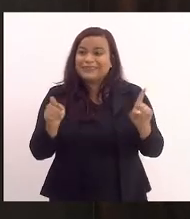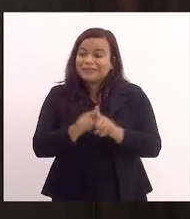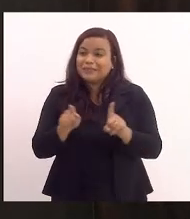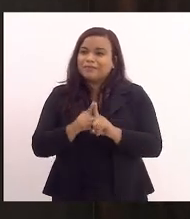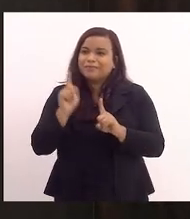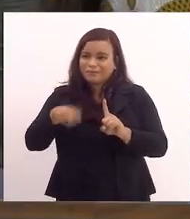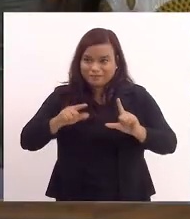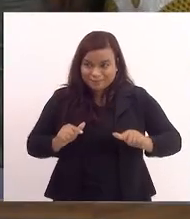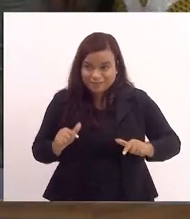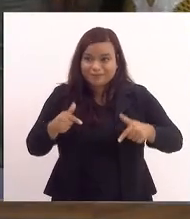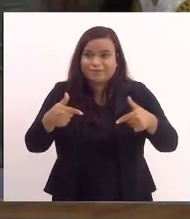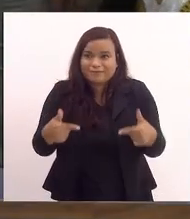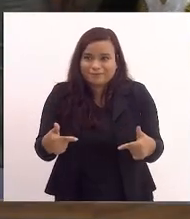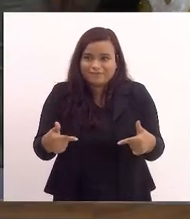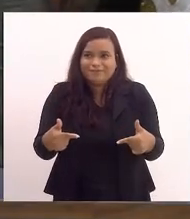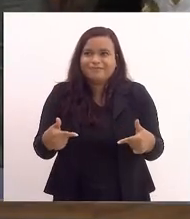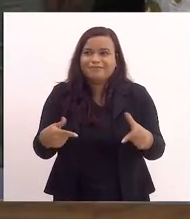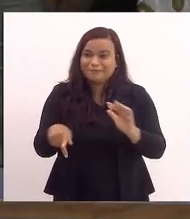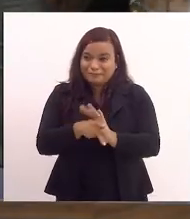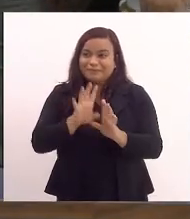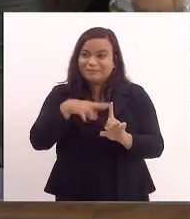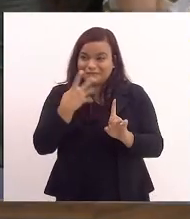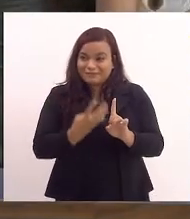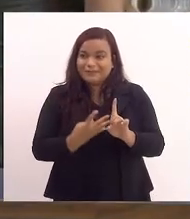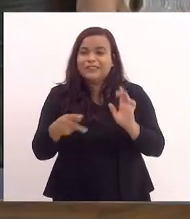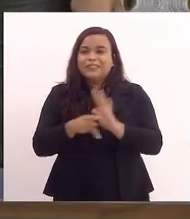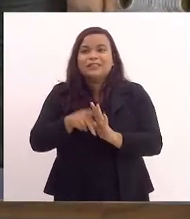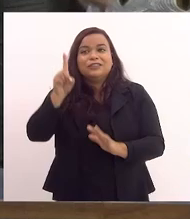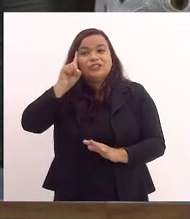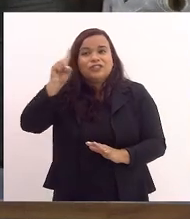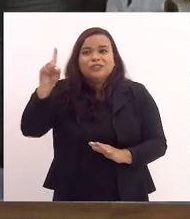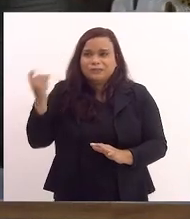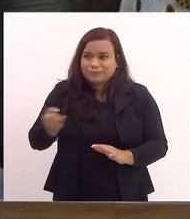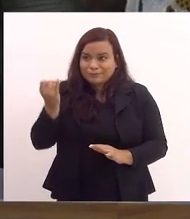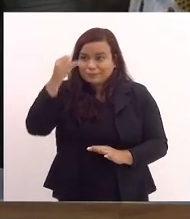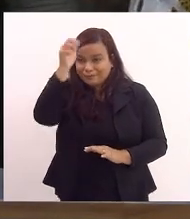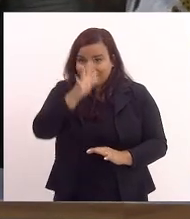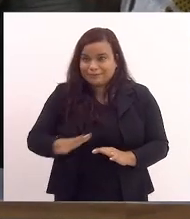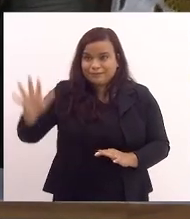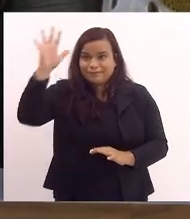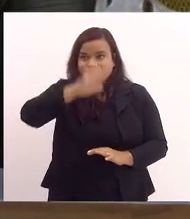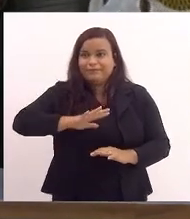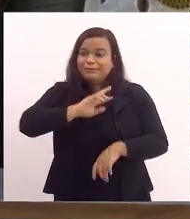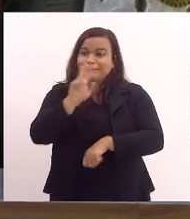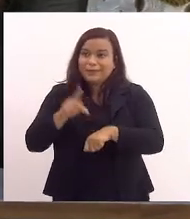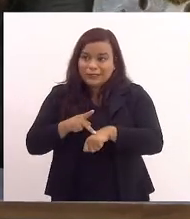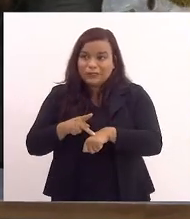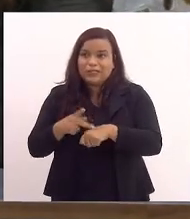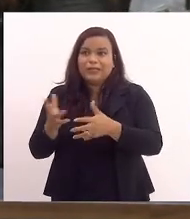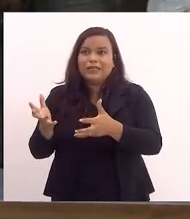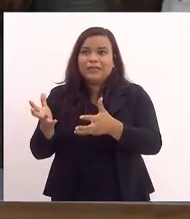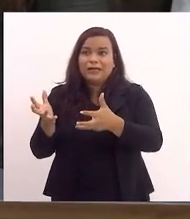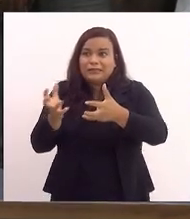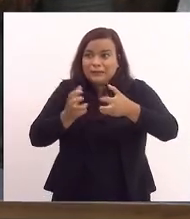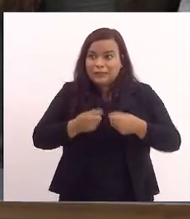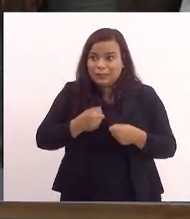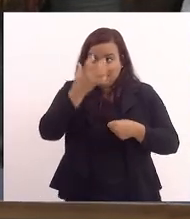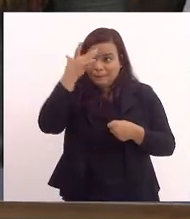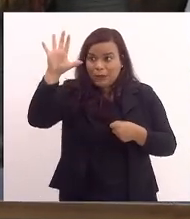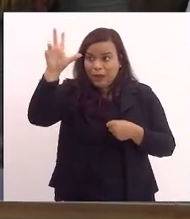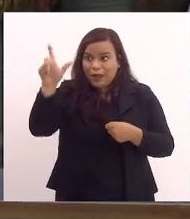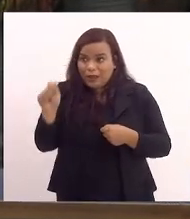ato homenagem em referência a essa data. O Brasil foi o país que mais recebeu africanos vindo